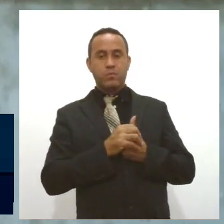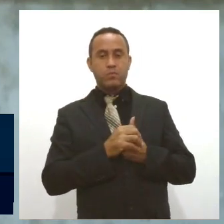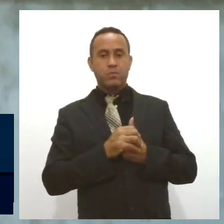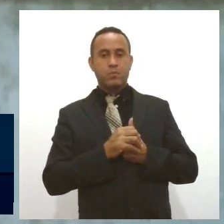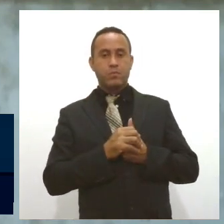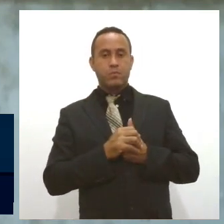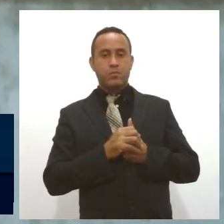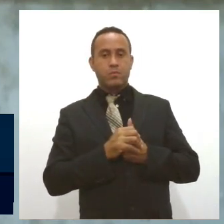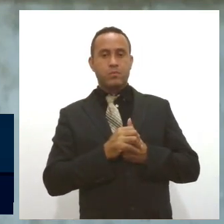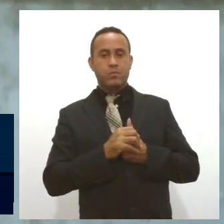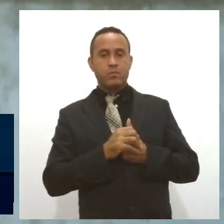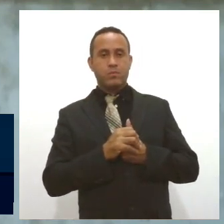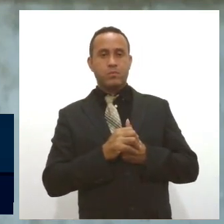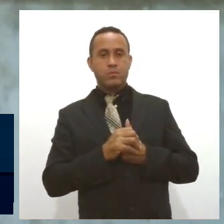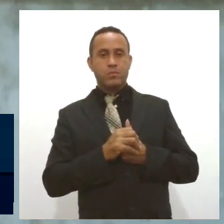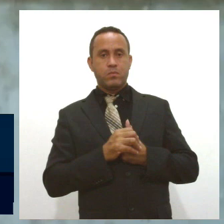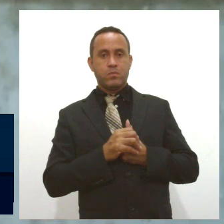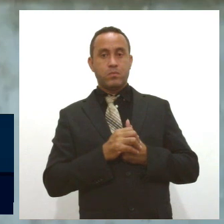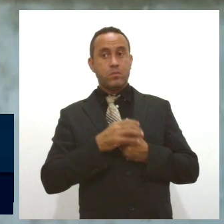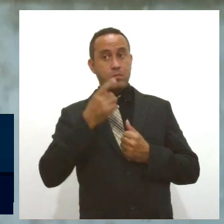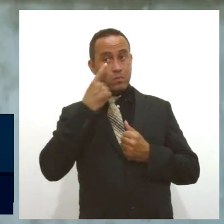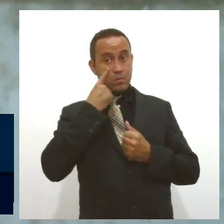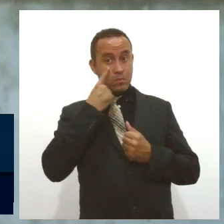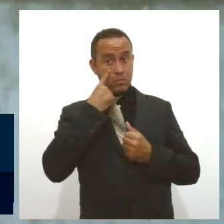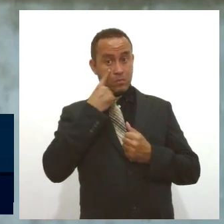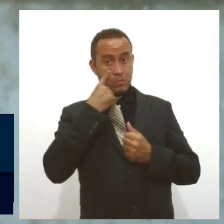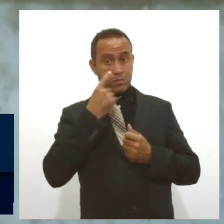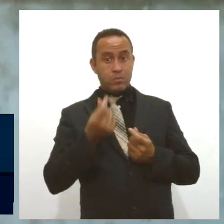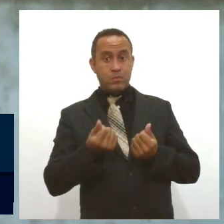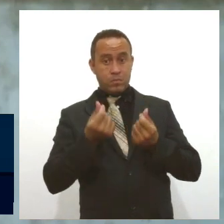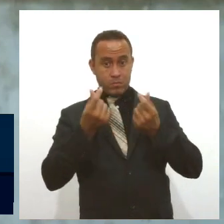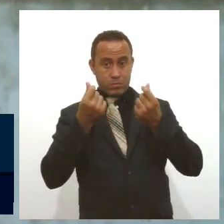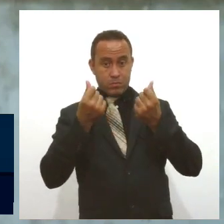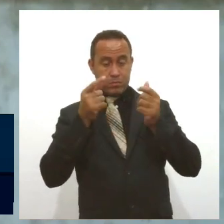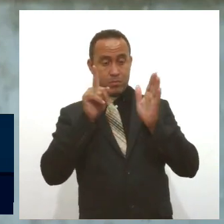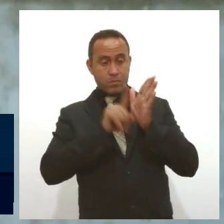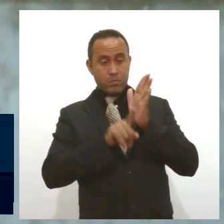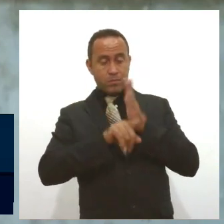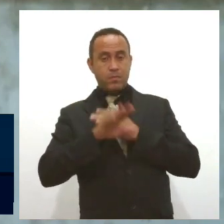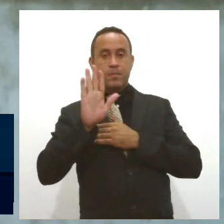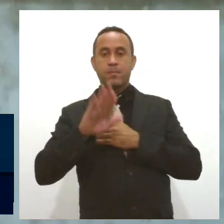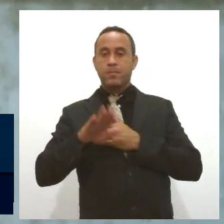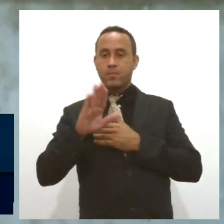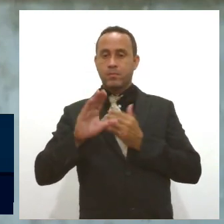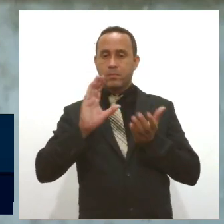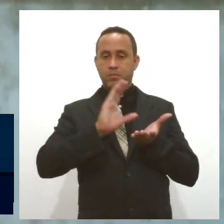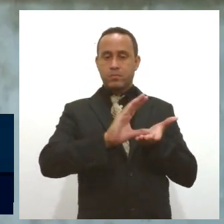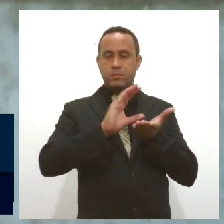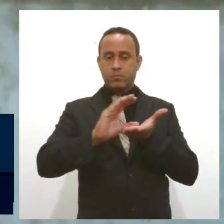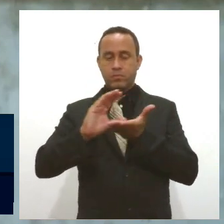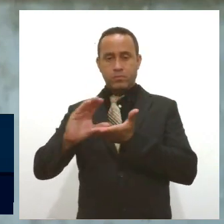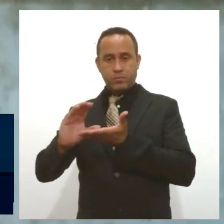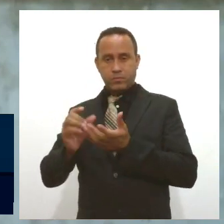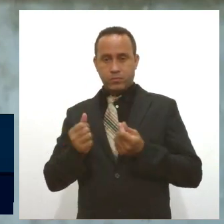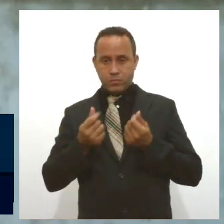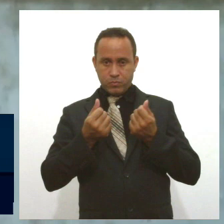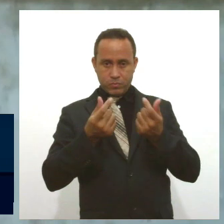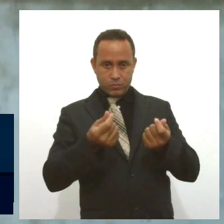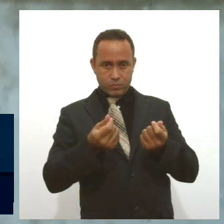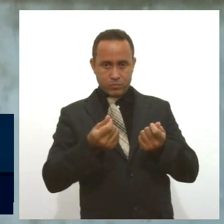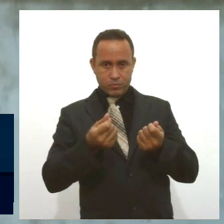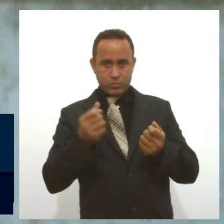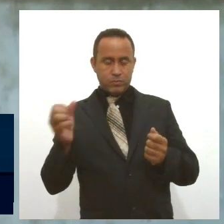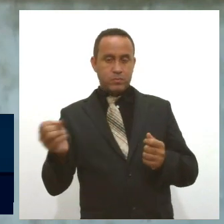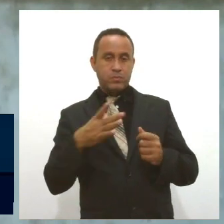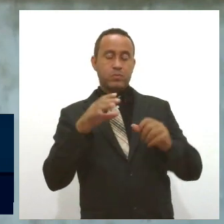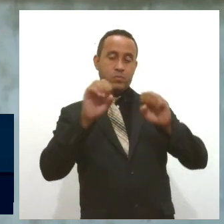Então, e isso, do ponto de vista econômico, é muito mais barato você investir na redução dessa perda do que investir em